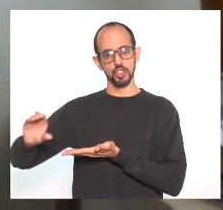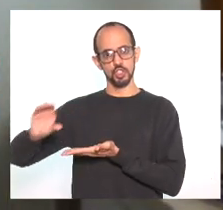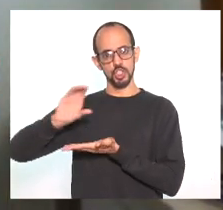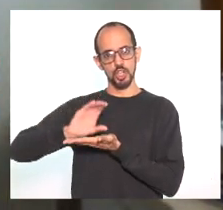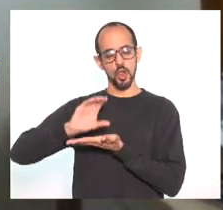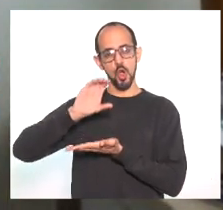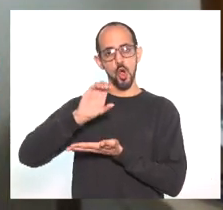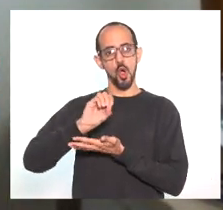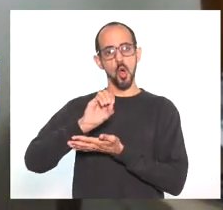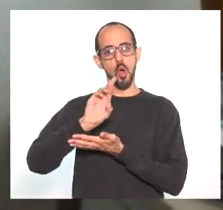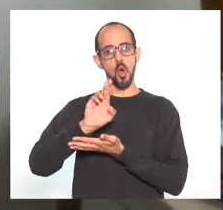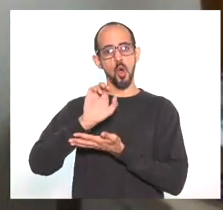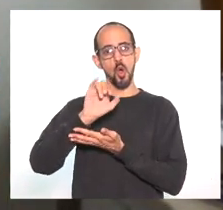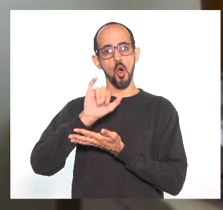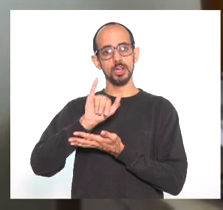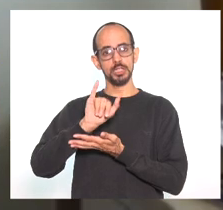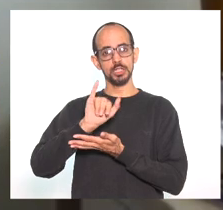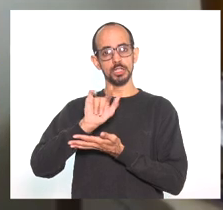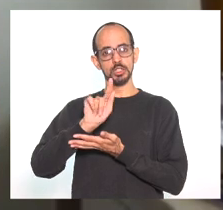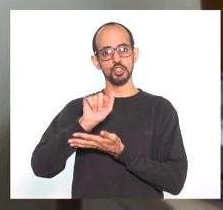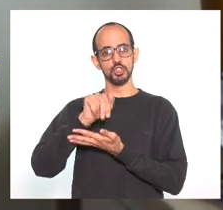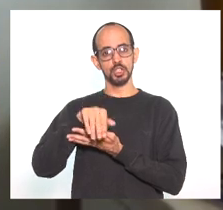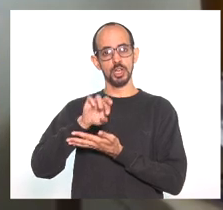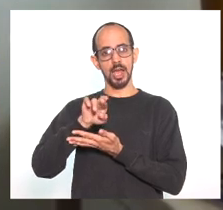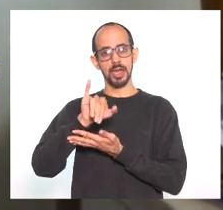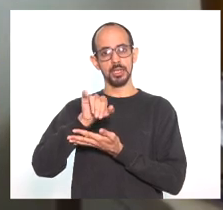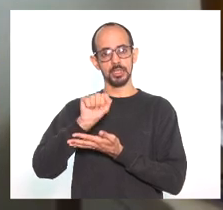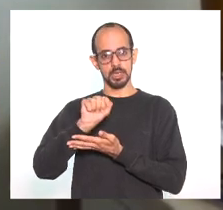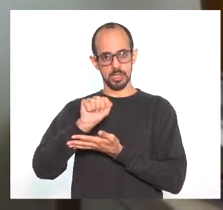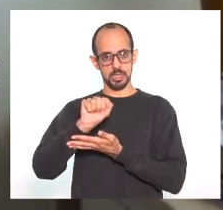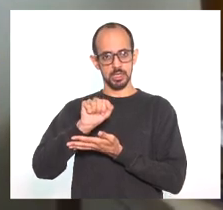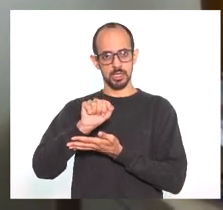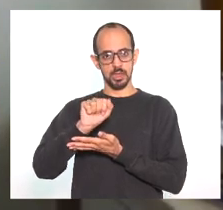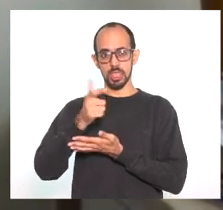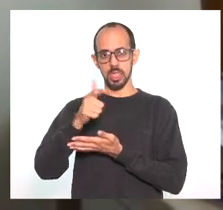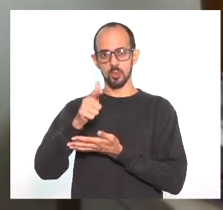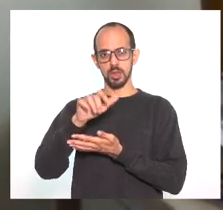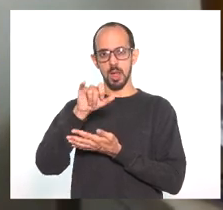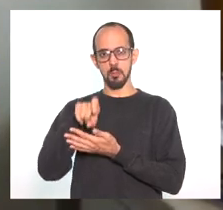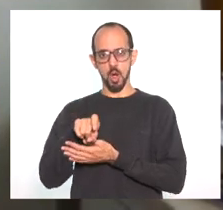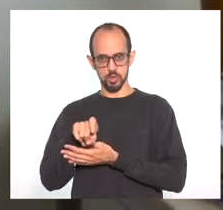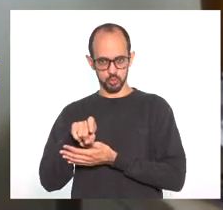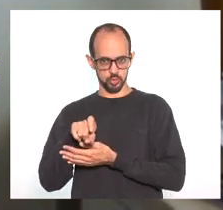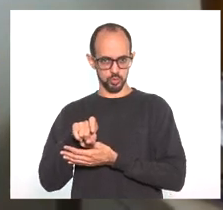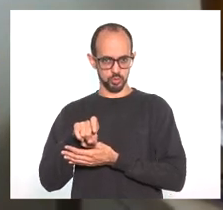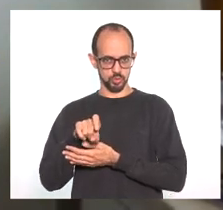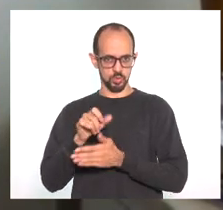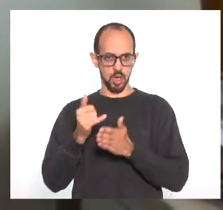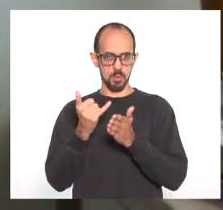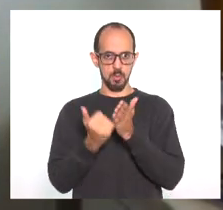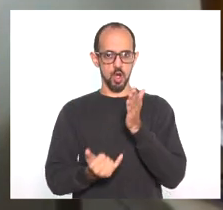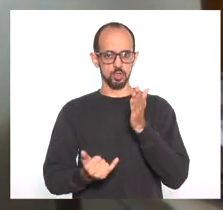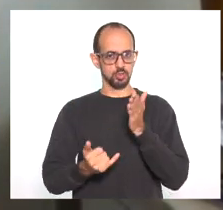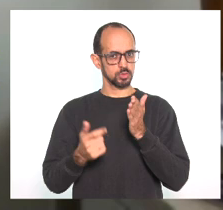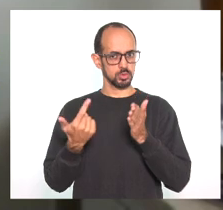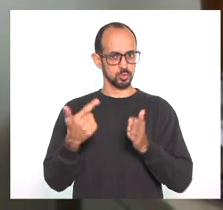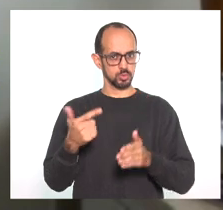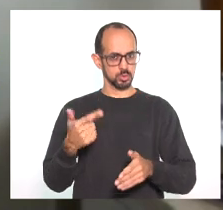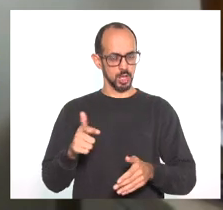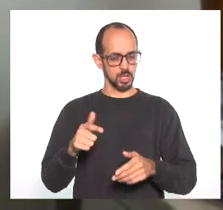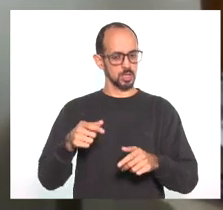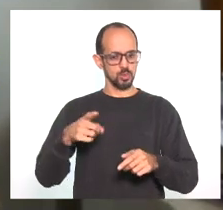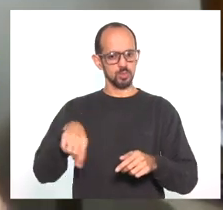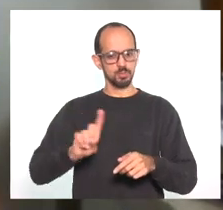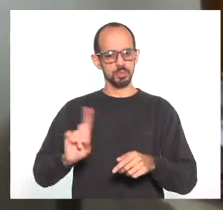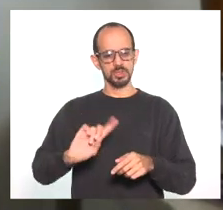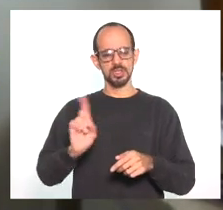originárias, isto é, receitas não tributárias. Então, não há que falar nessa CPI em